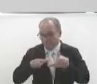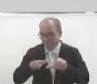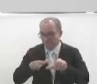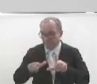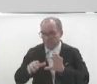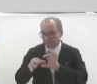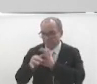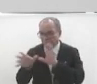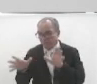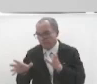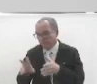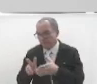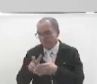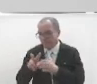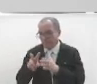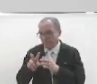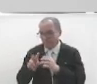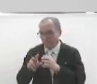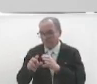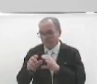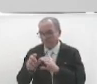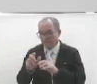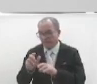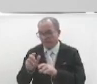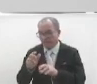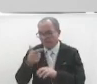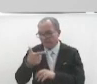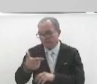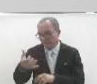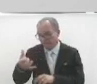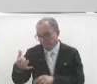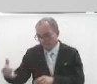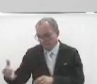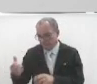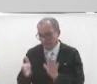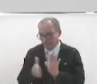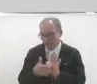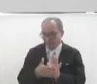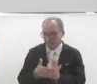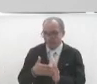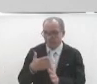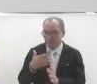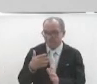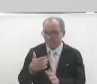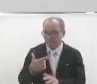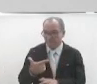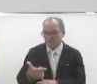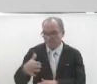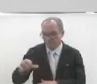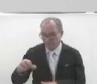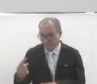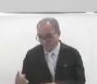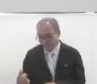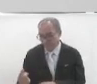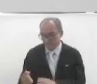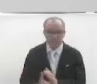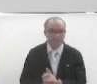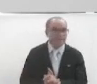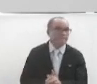a proposta que vem do Legislativo 206 a proposta do Subtenente 291